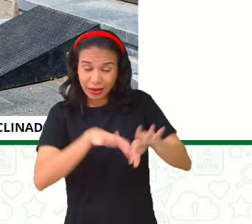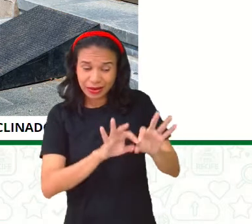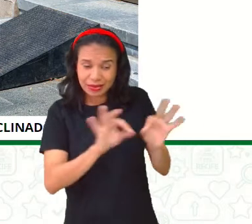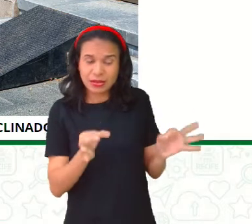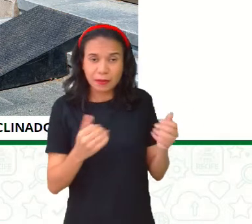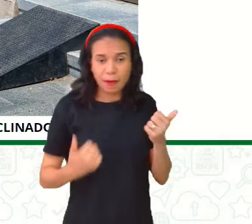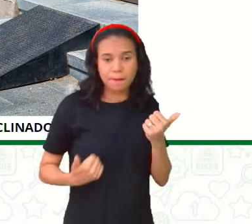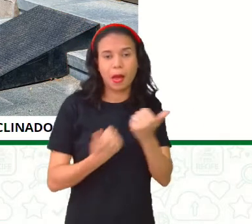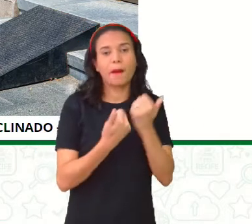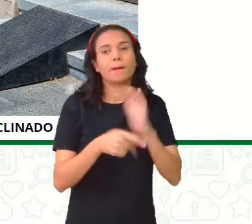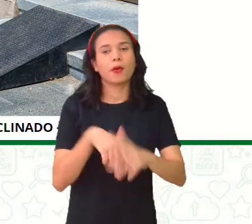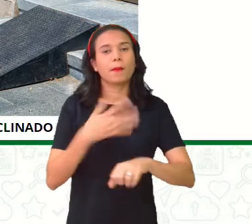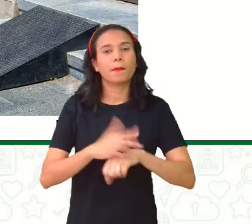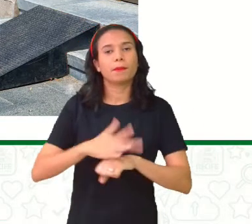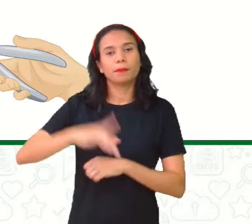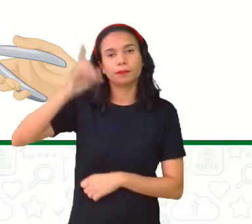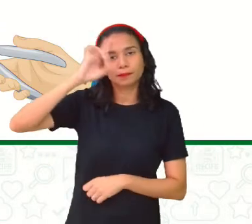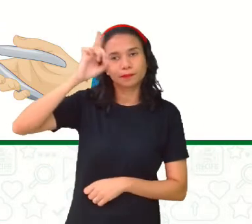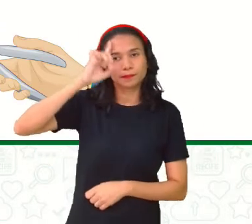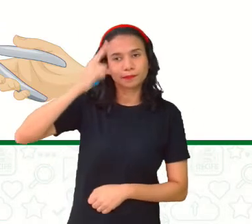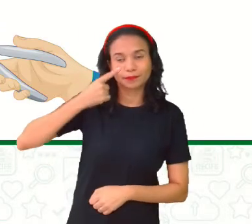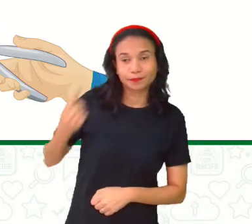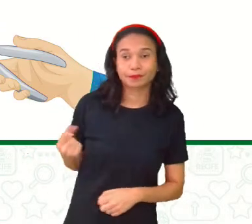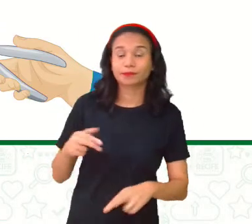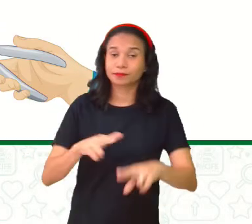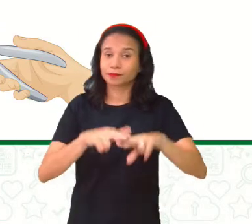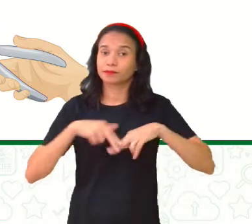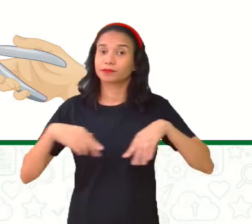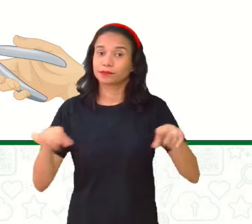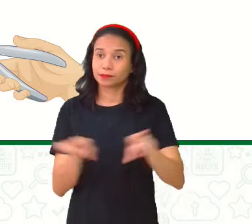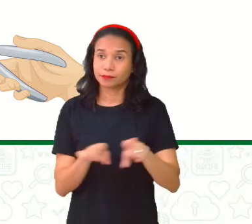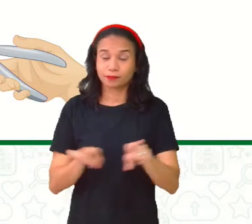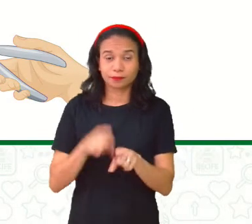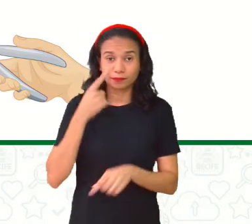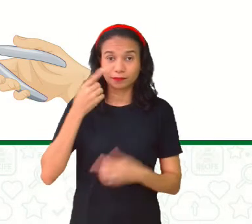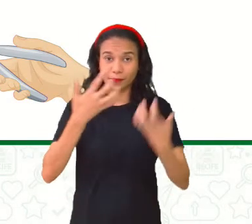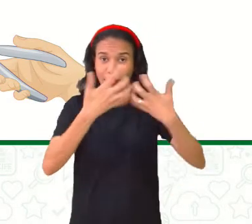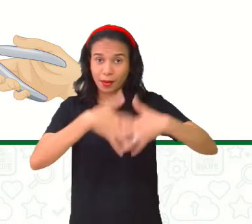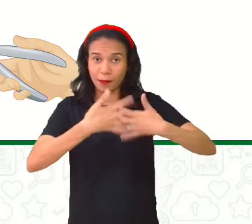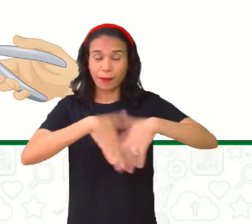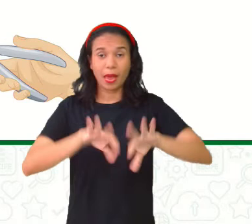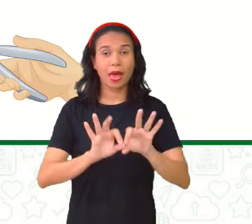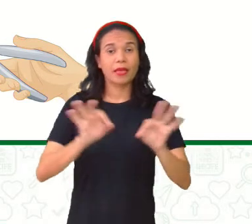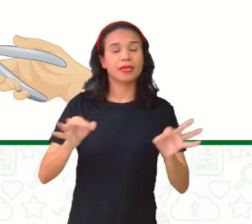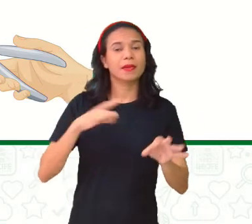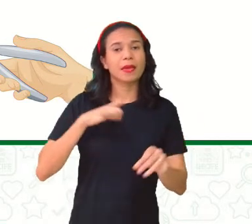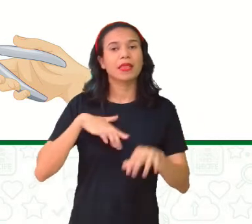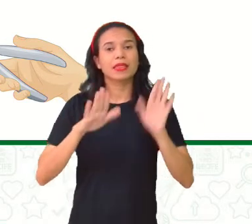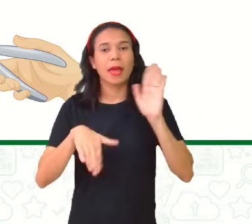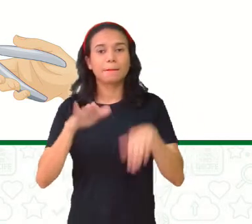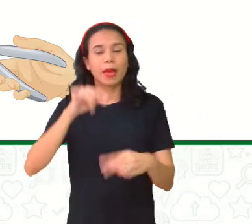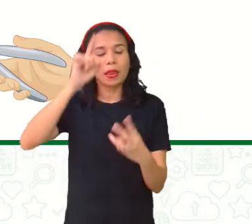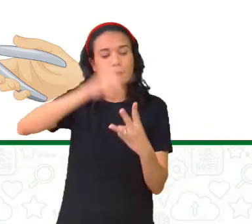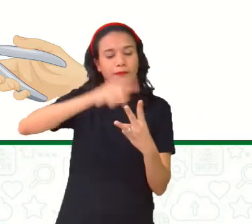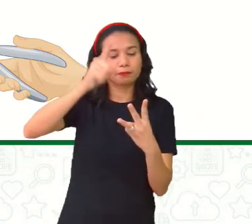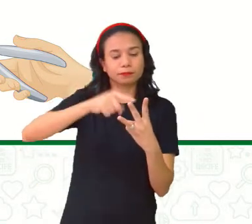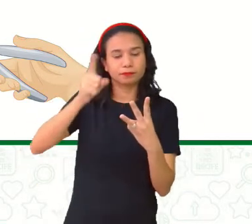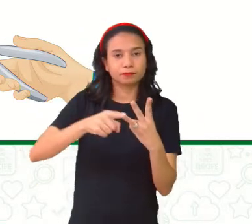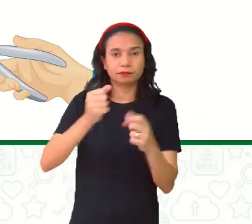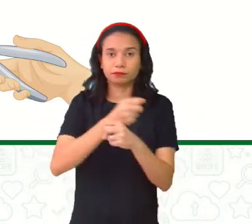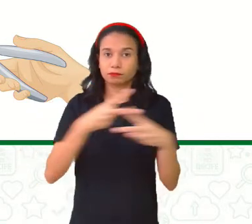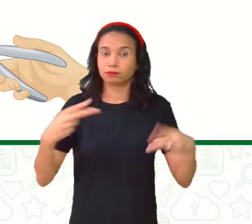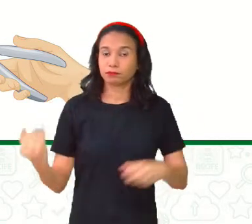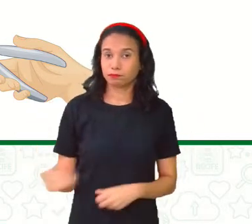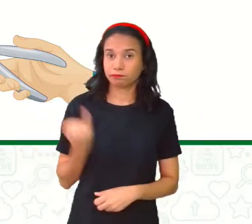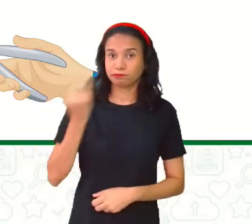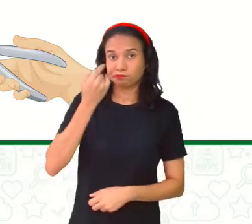auxiliam no dia a dia, né? E aí, pessoal, essas máquinas simples, elas vão depender de 3 elementos